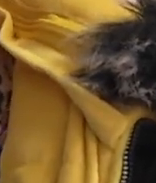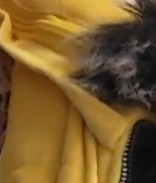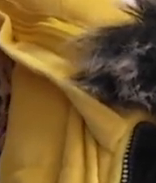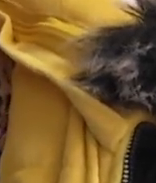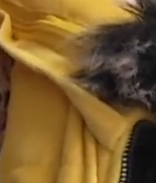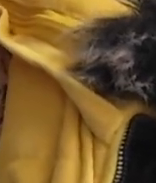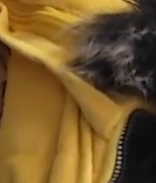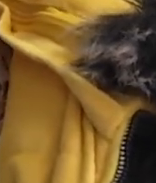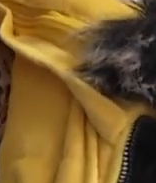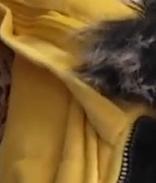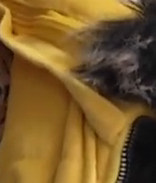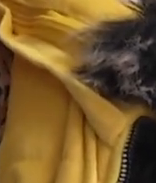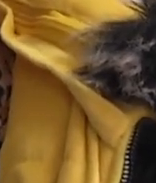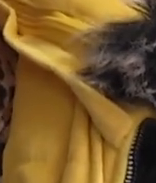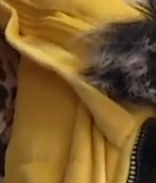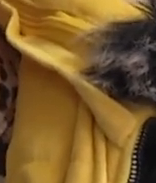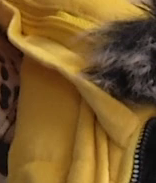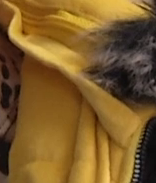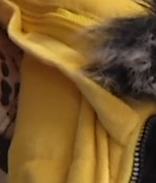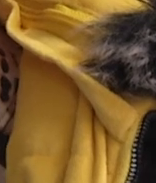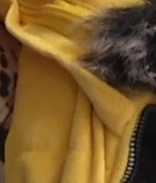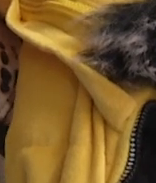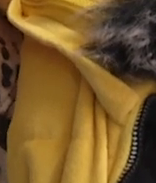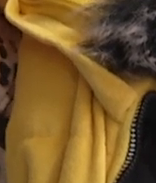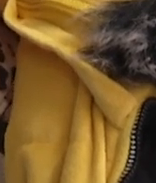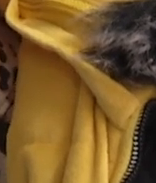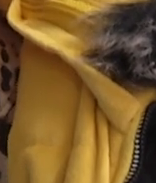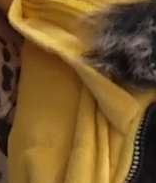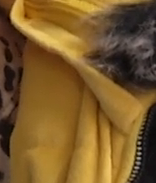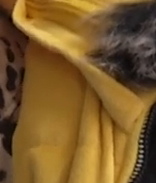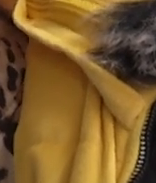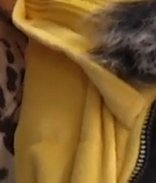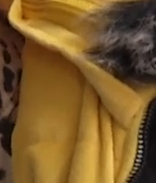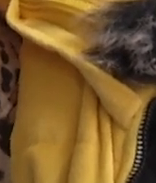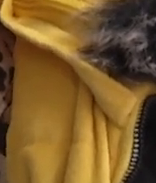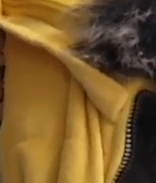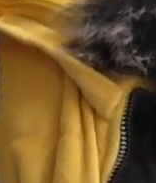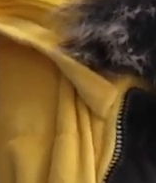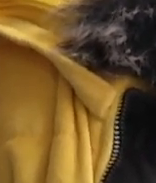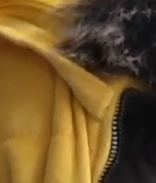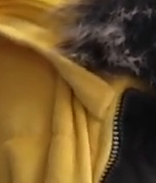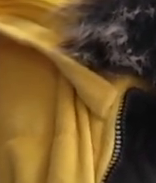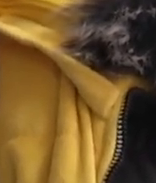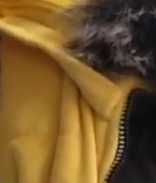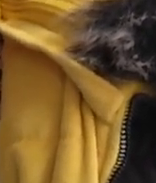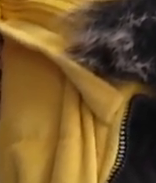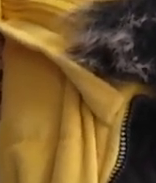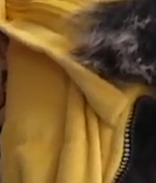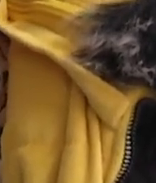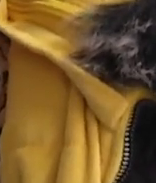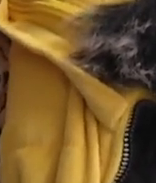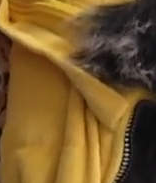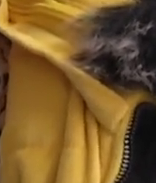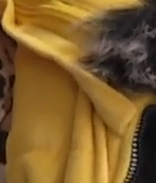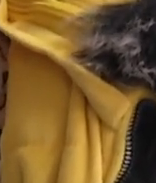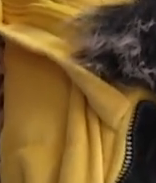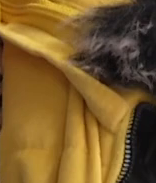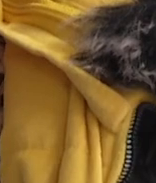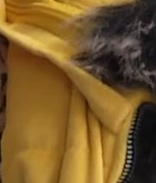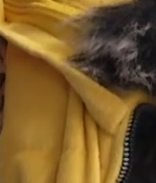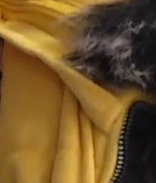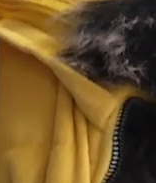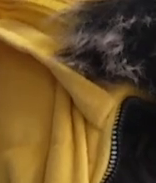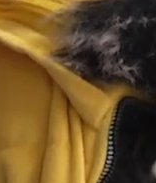realizadas as inscrições os ensaios à noite Independente de idade isso que é o bonito são voluntários e não tem idade